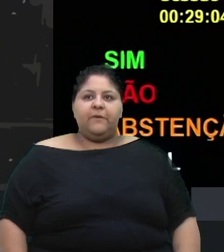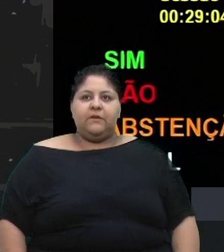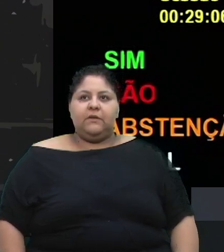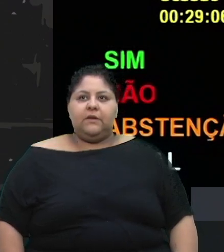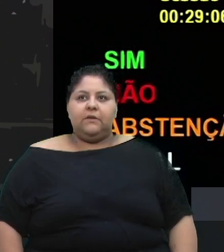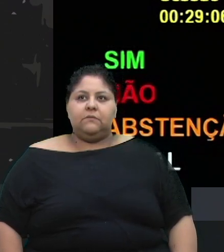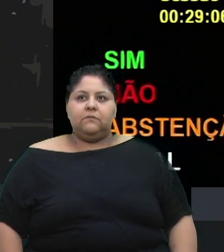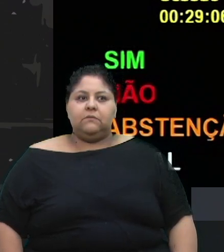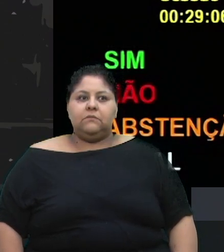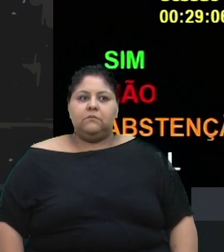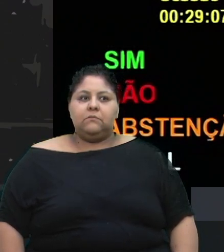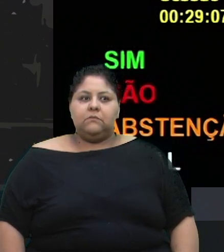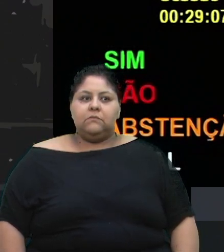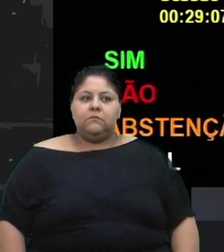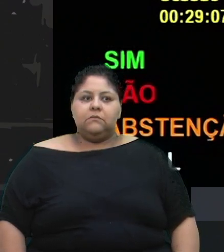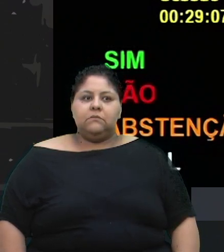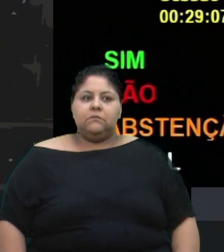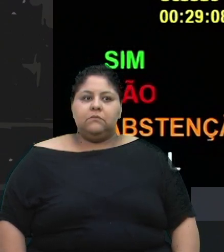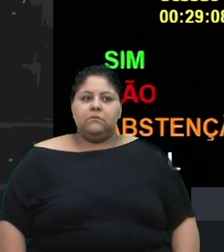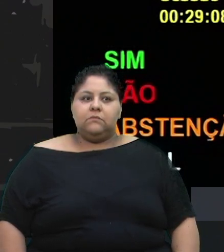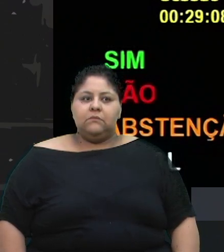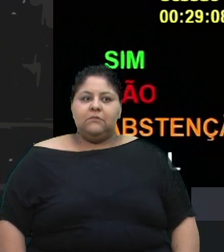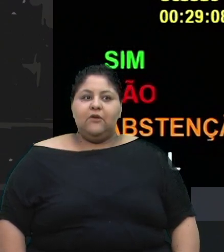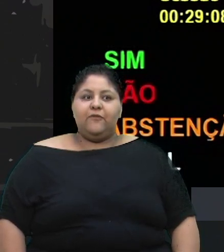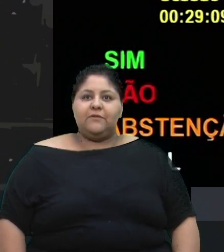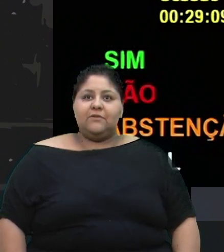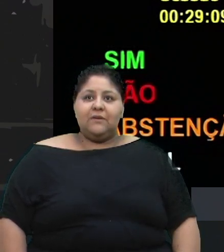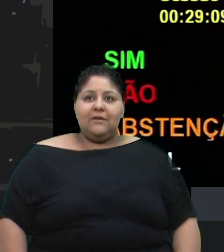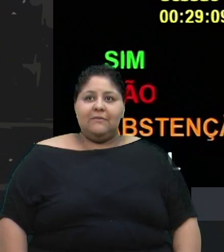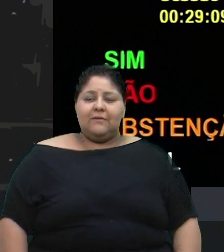Gladys Frisso vota sim.